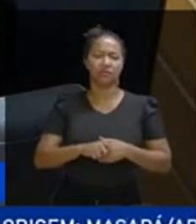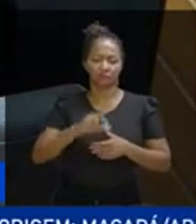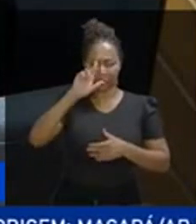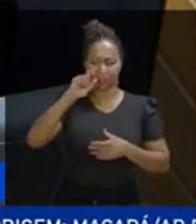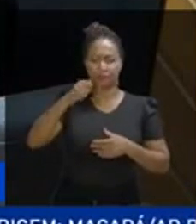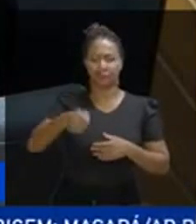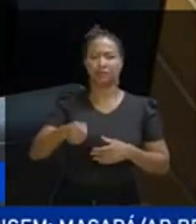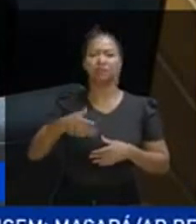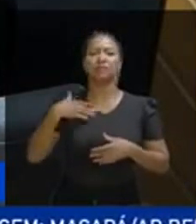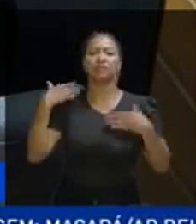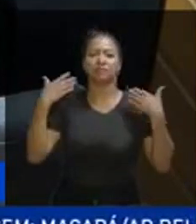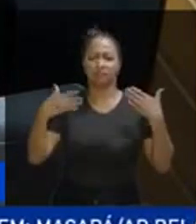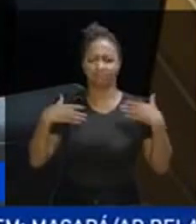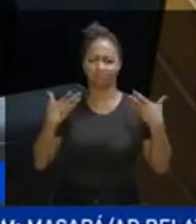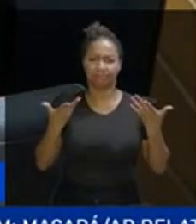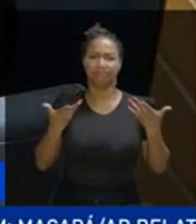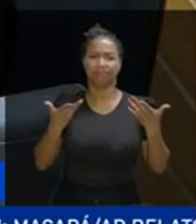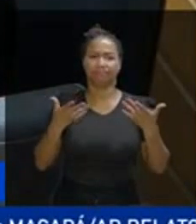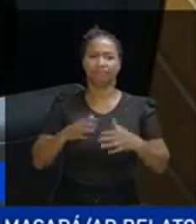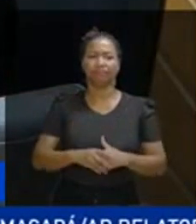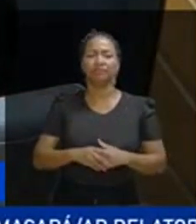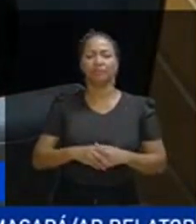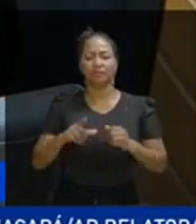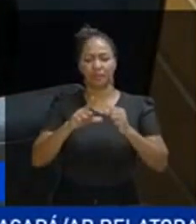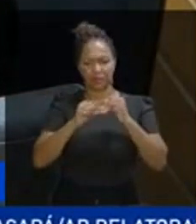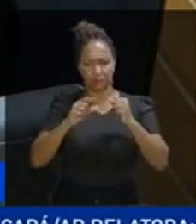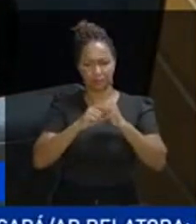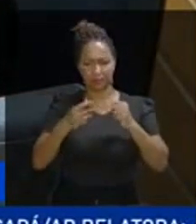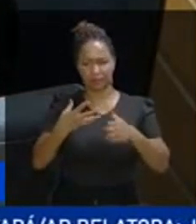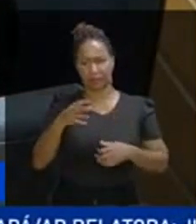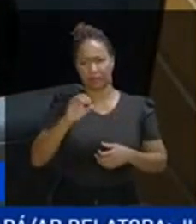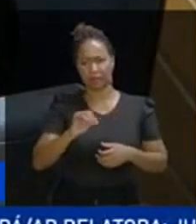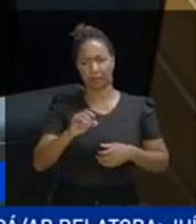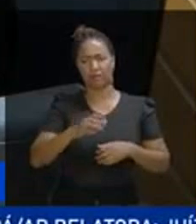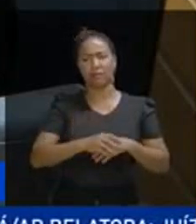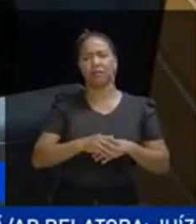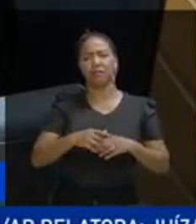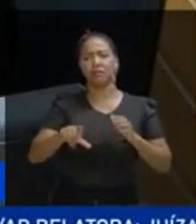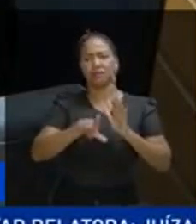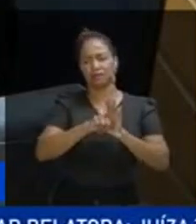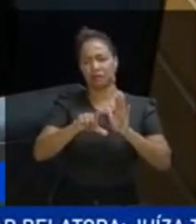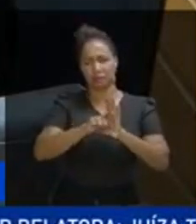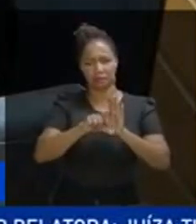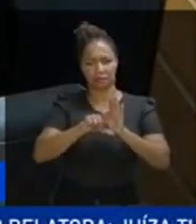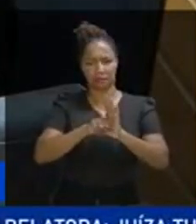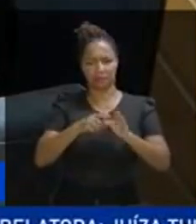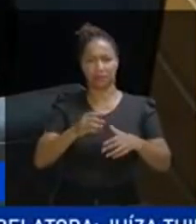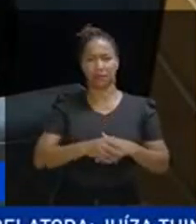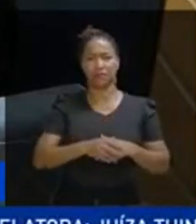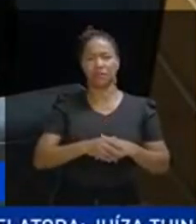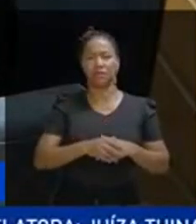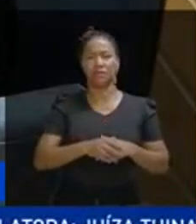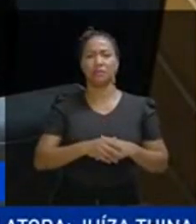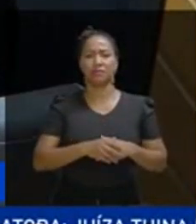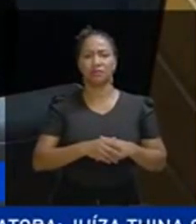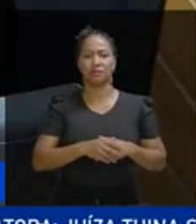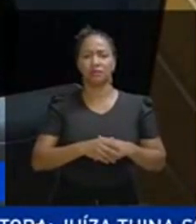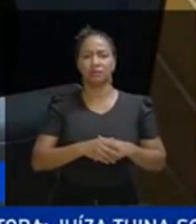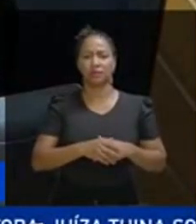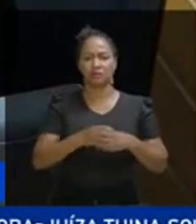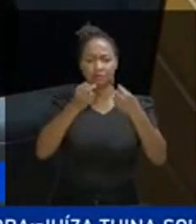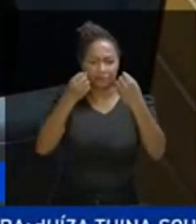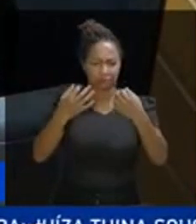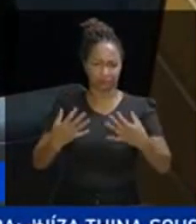decisão surpresa. Excelências, do artigo 40, caput, da Lei 6830, de 22 de setembro de 1980,